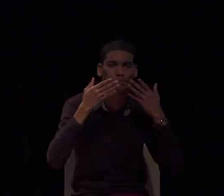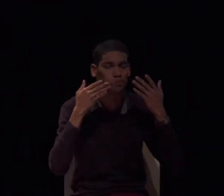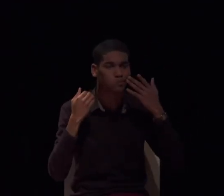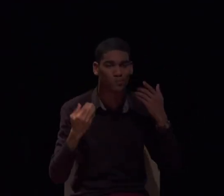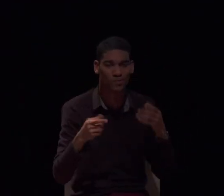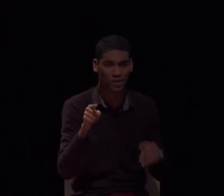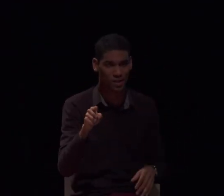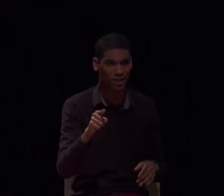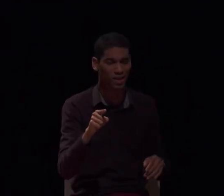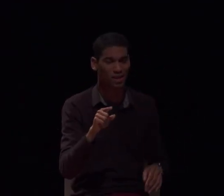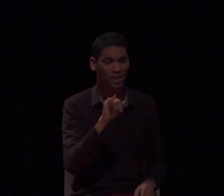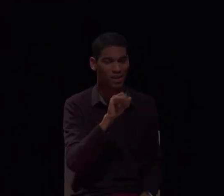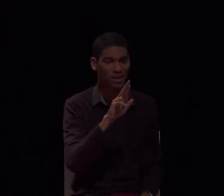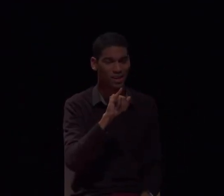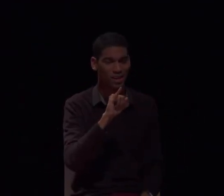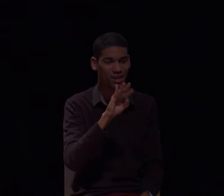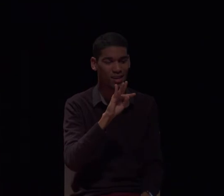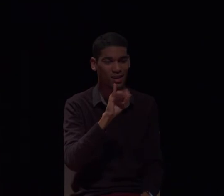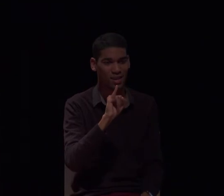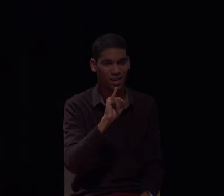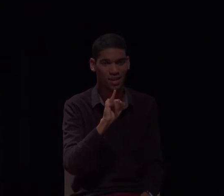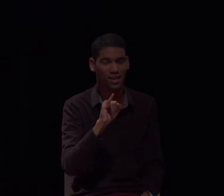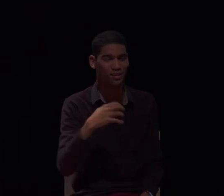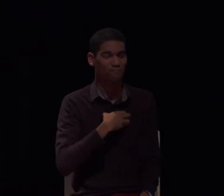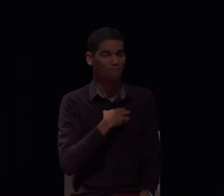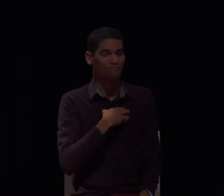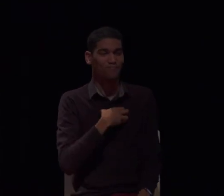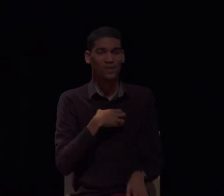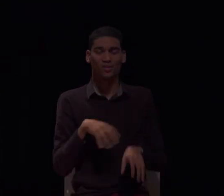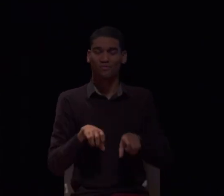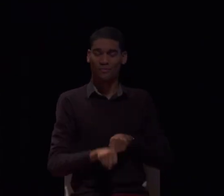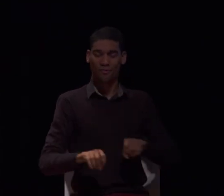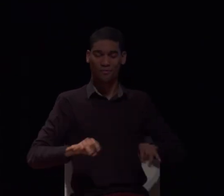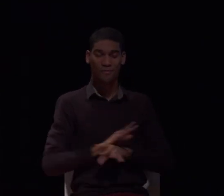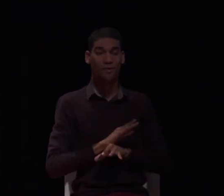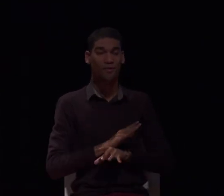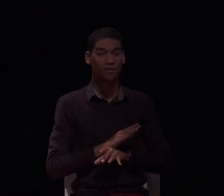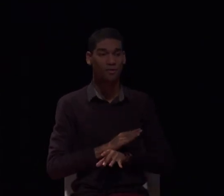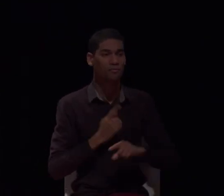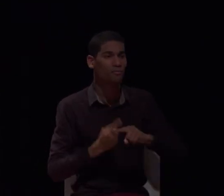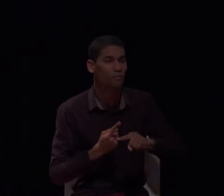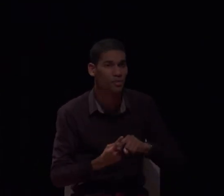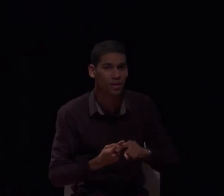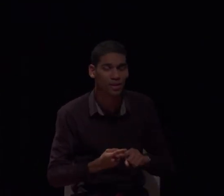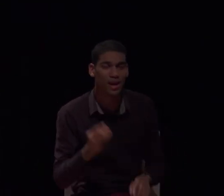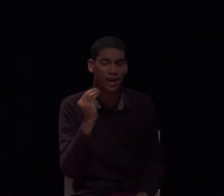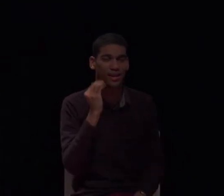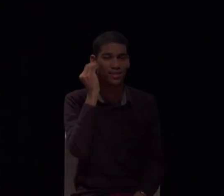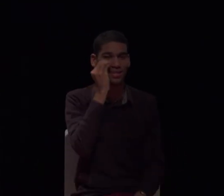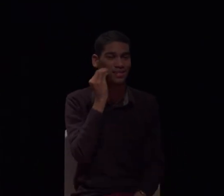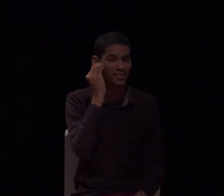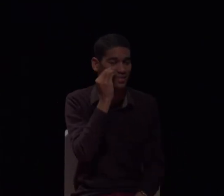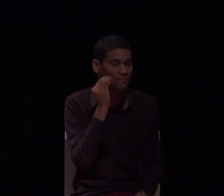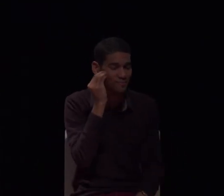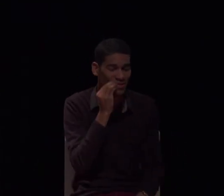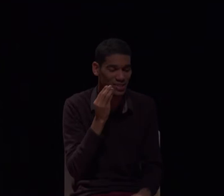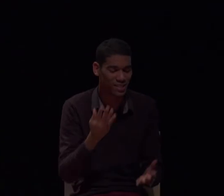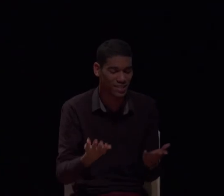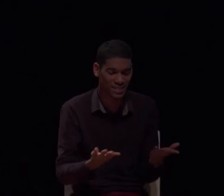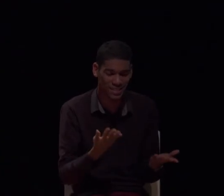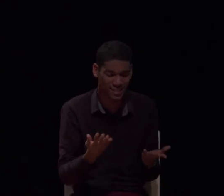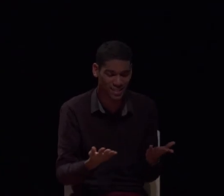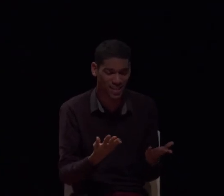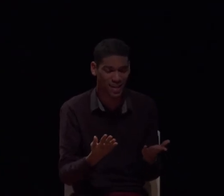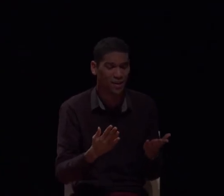como formador se sentiu extremamente formado sobretudo por que essa experiência ela colocava num nível é